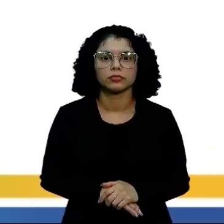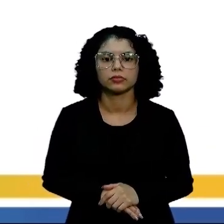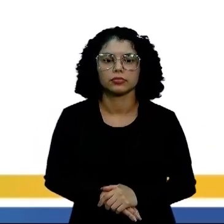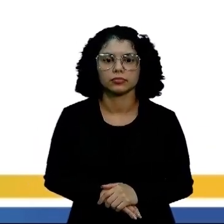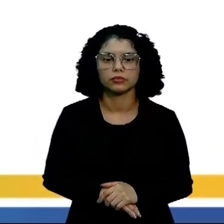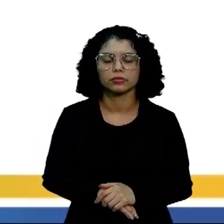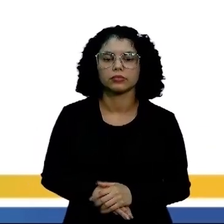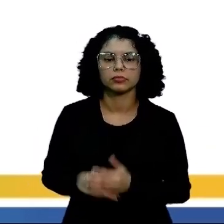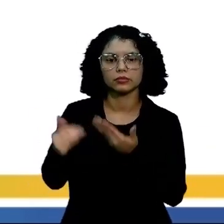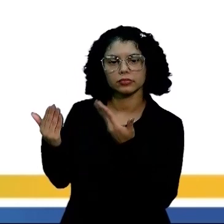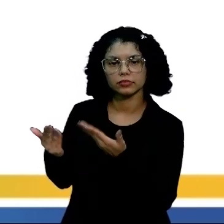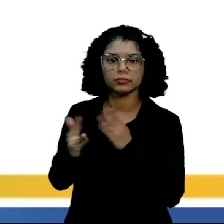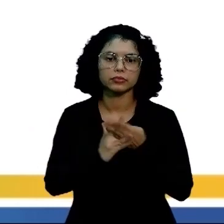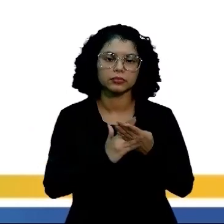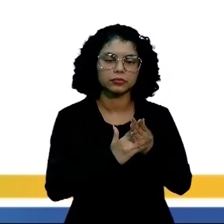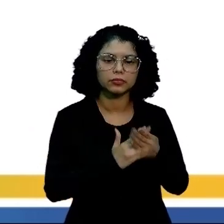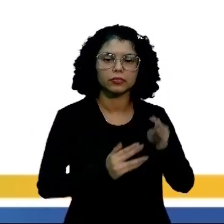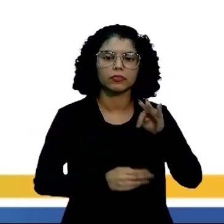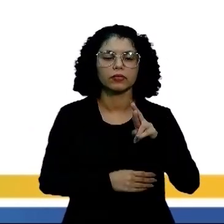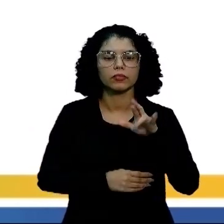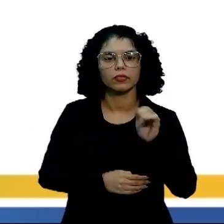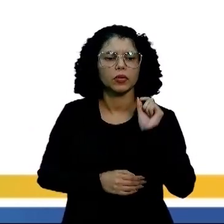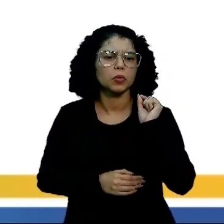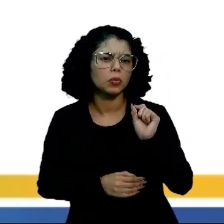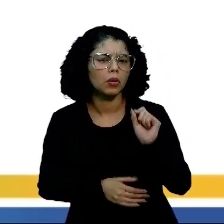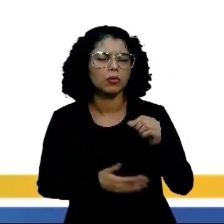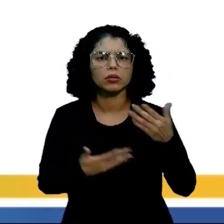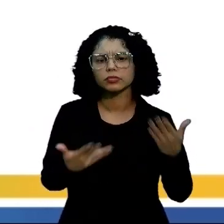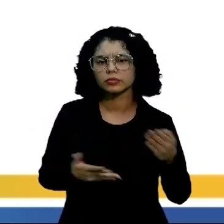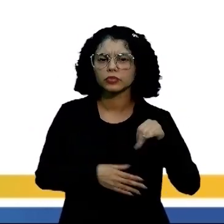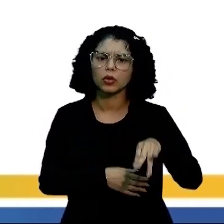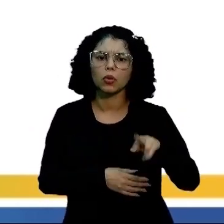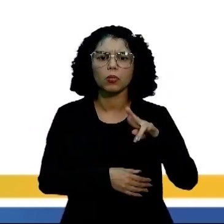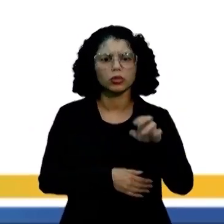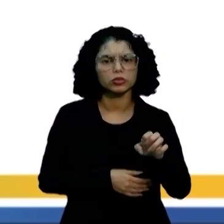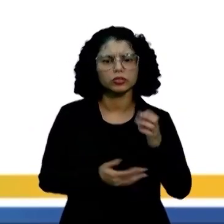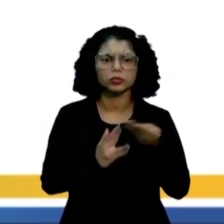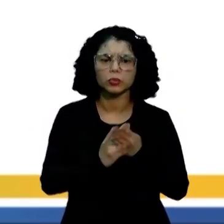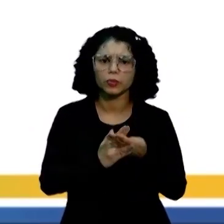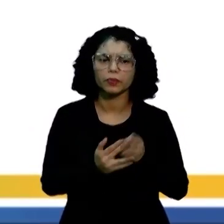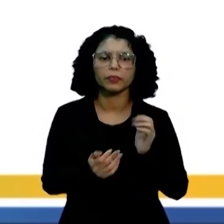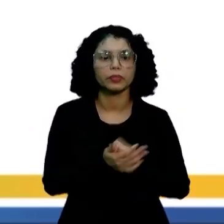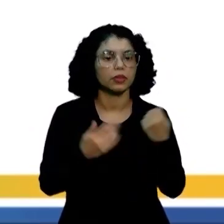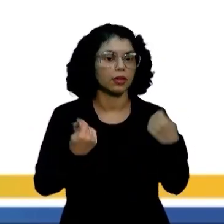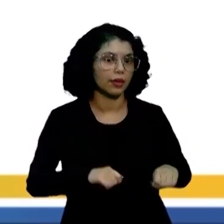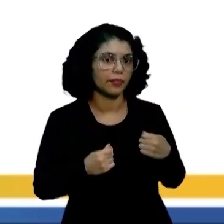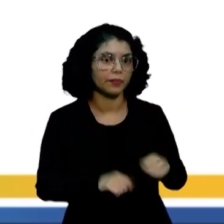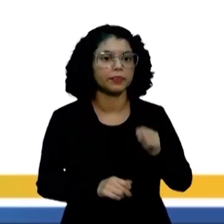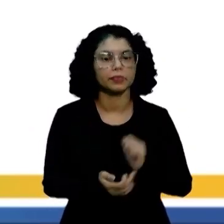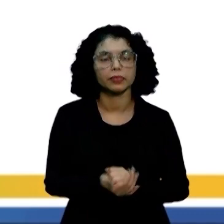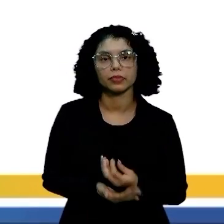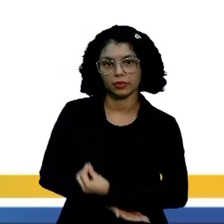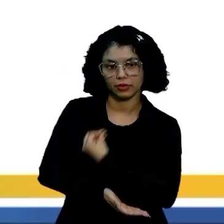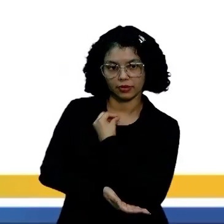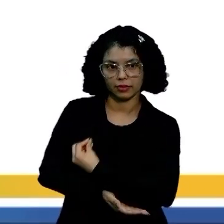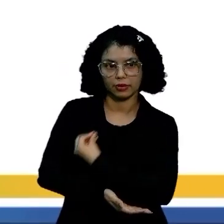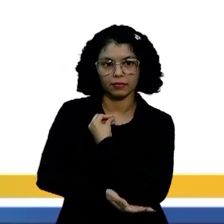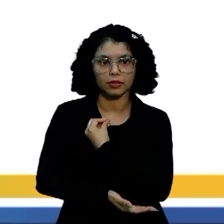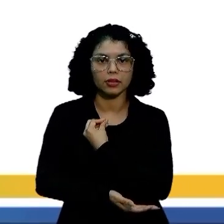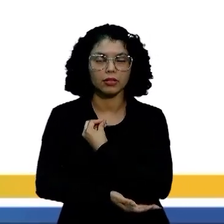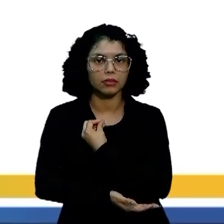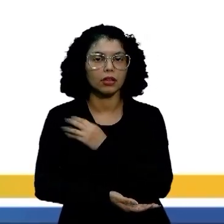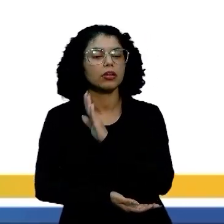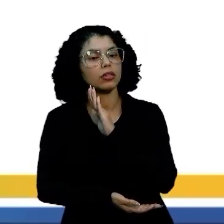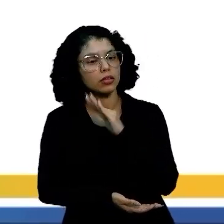Vamos lá, o mote do Barroco. O que seria o mote do Barroco? É precisamente a antítese, e